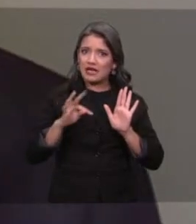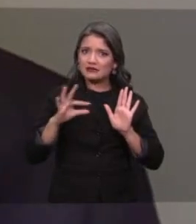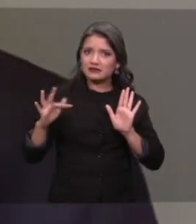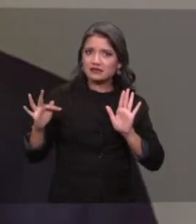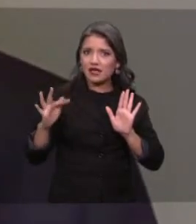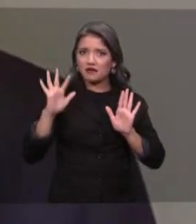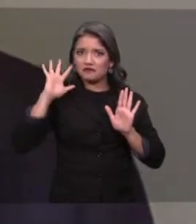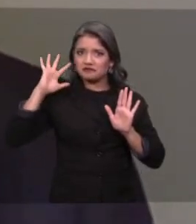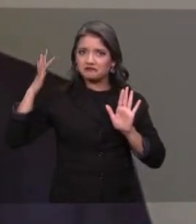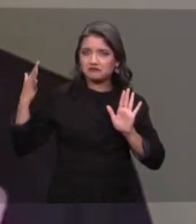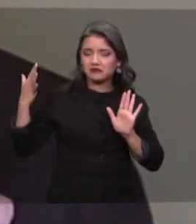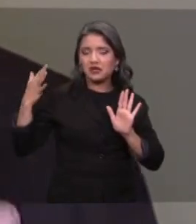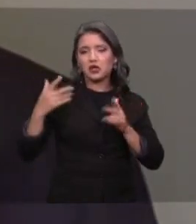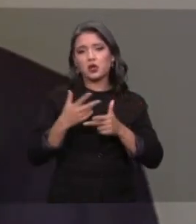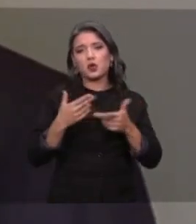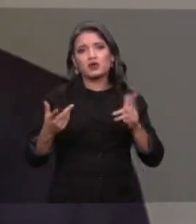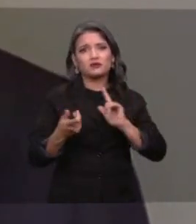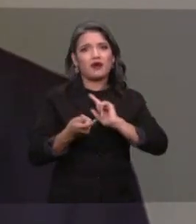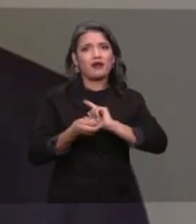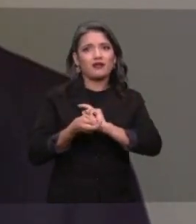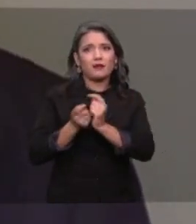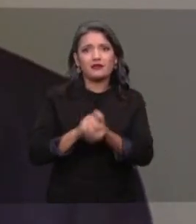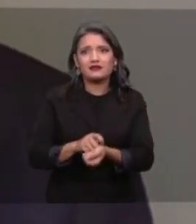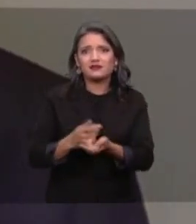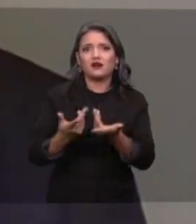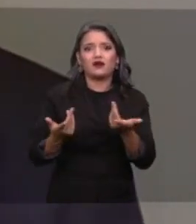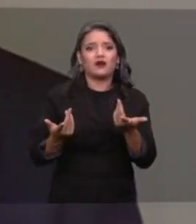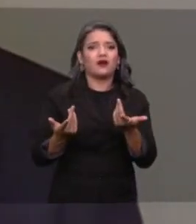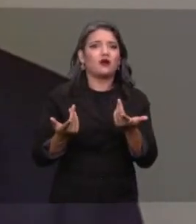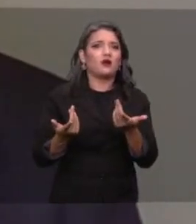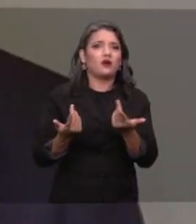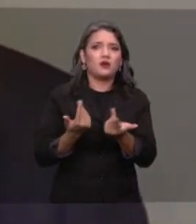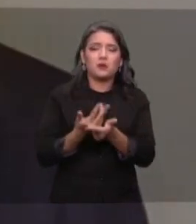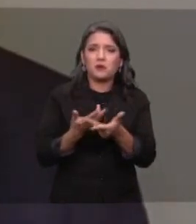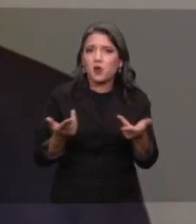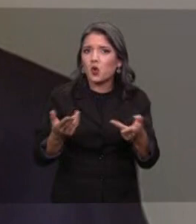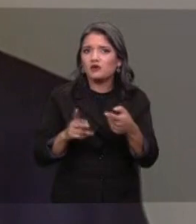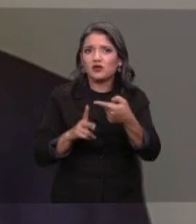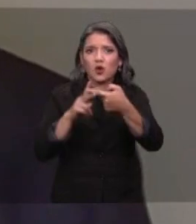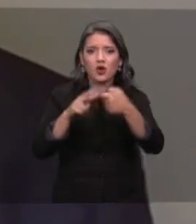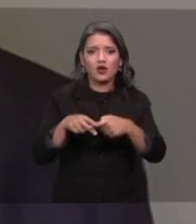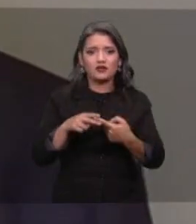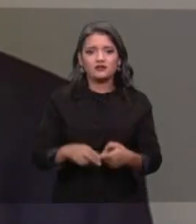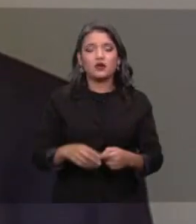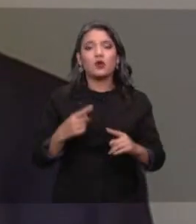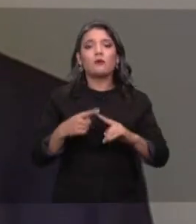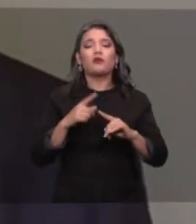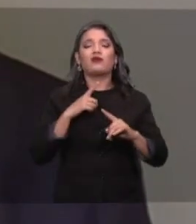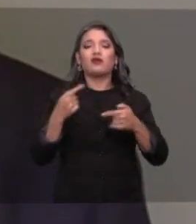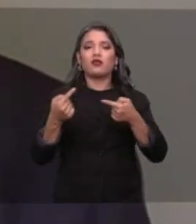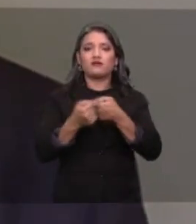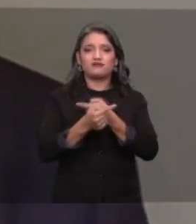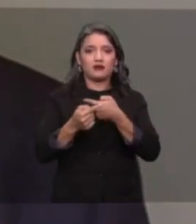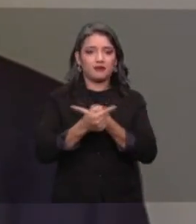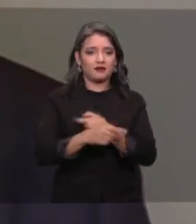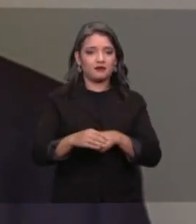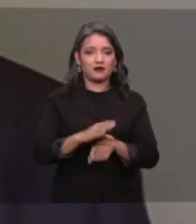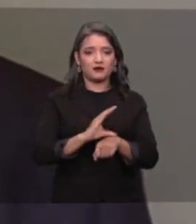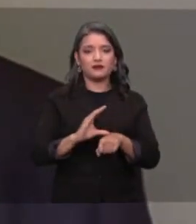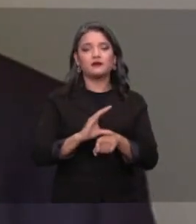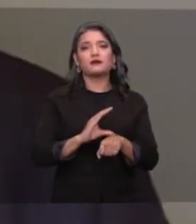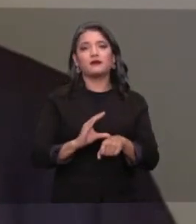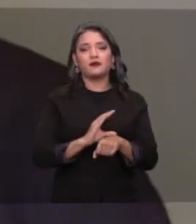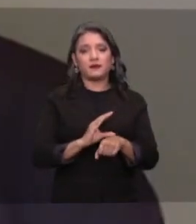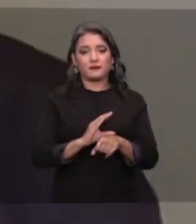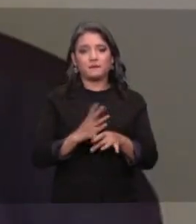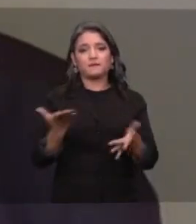sintonia fina ou a adequação por parte dessa colenda corte diante das inconstitucionalidades apontadas